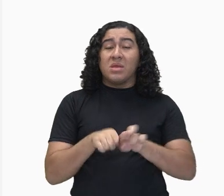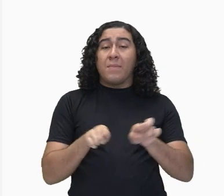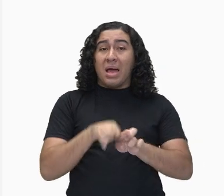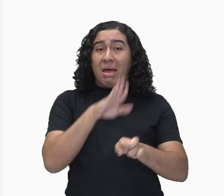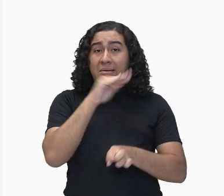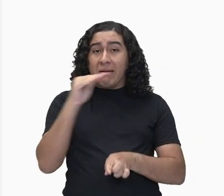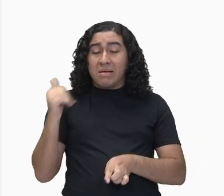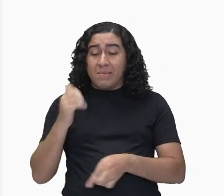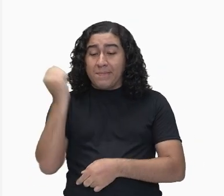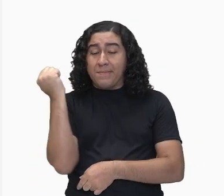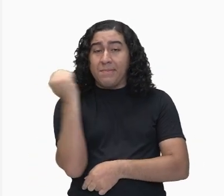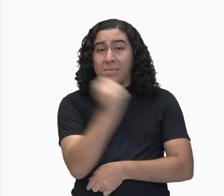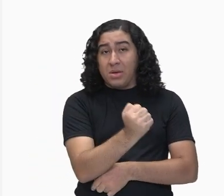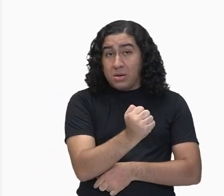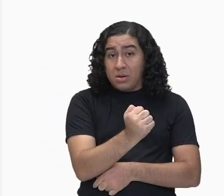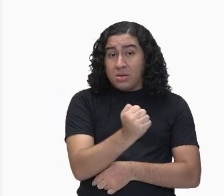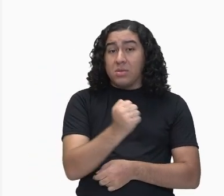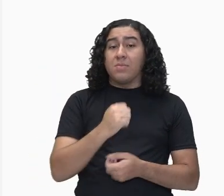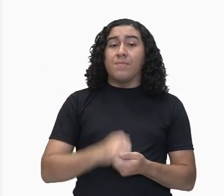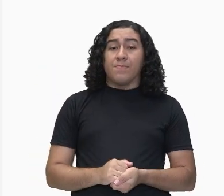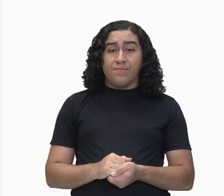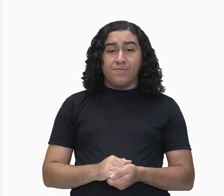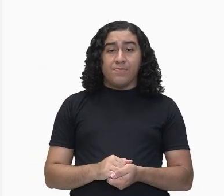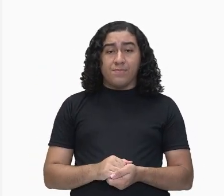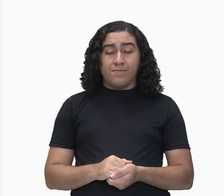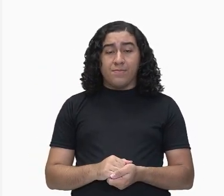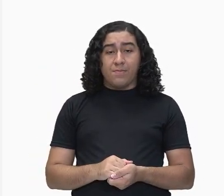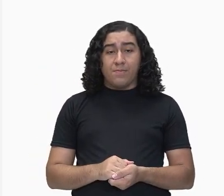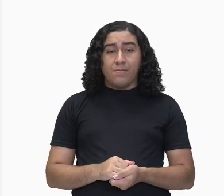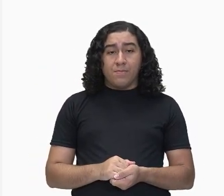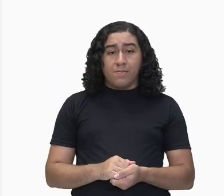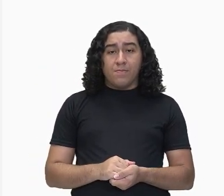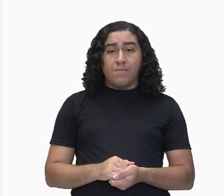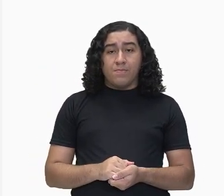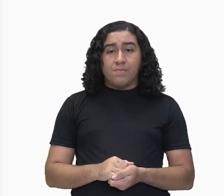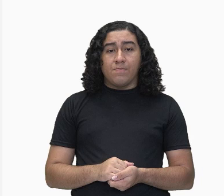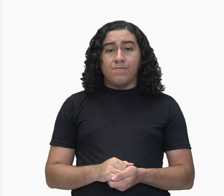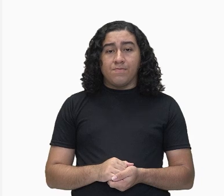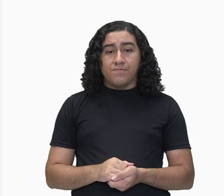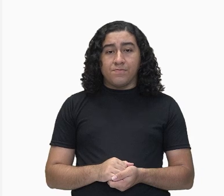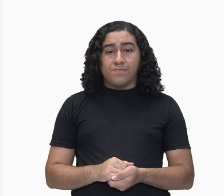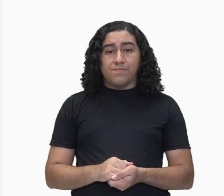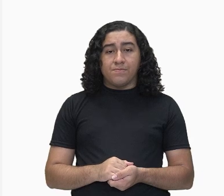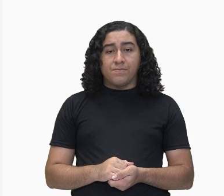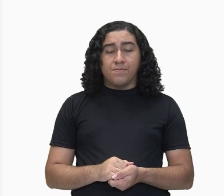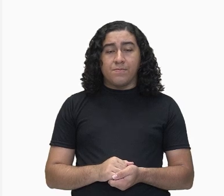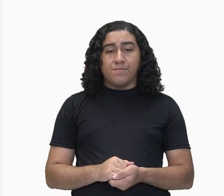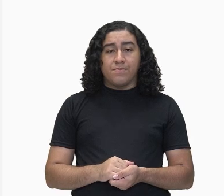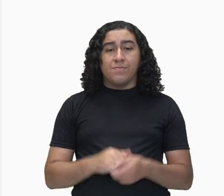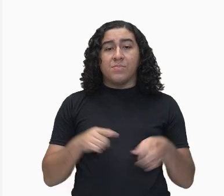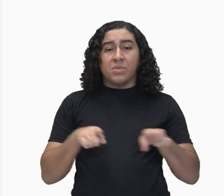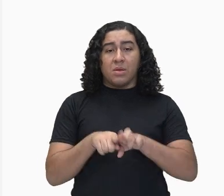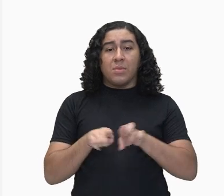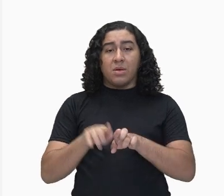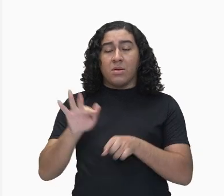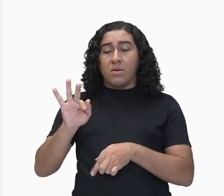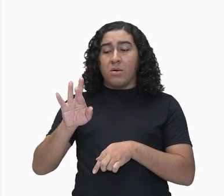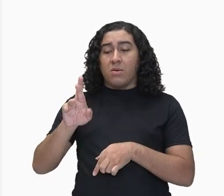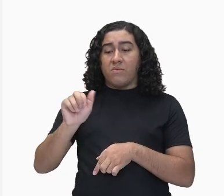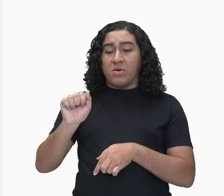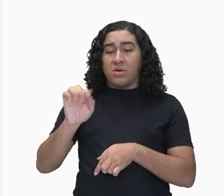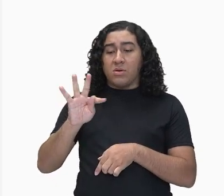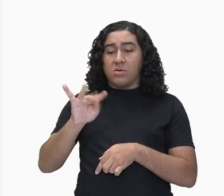né? Quando vai infanticídio relacionado à infância, criança, e